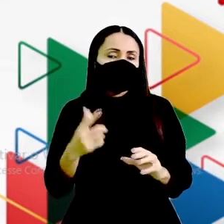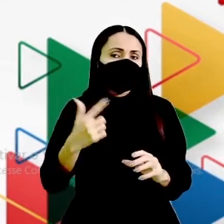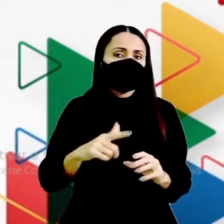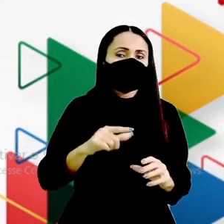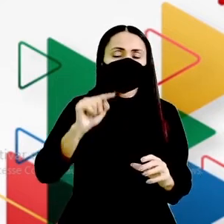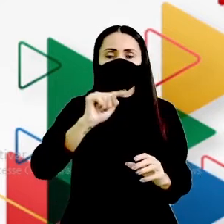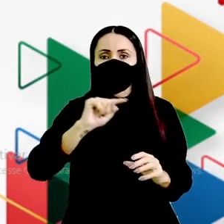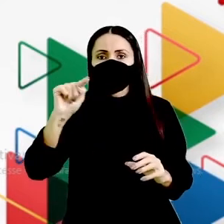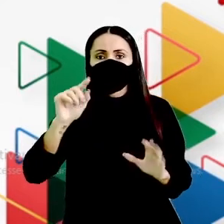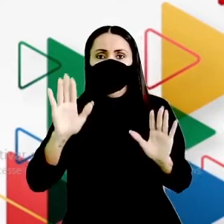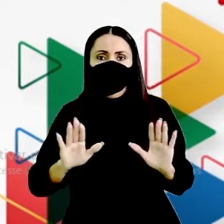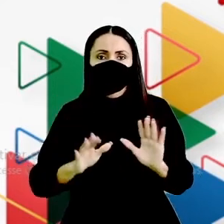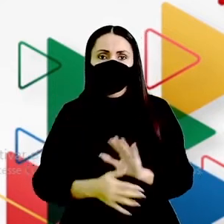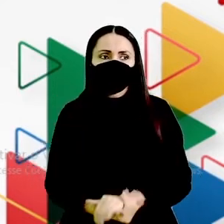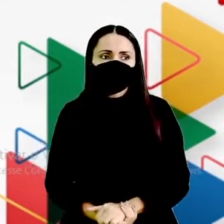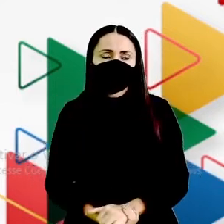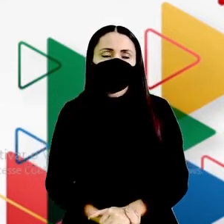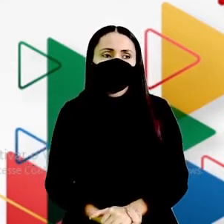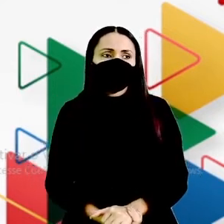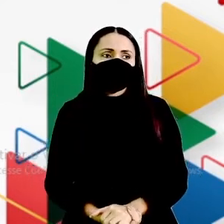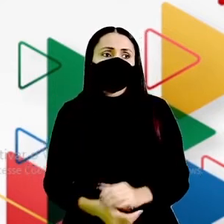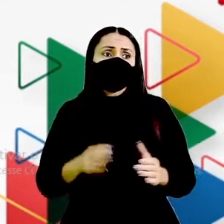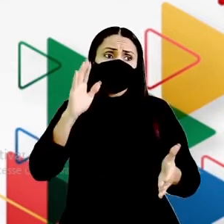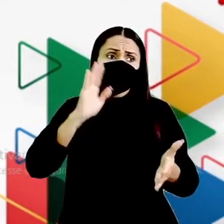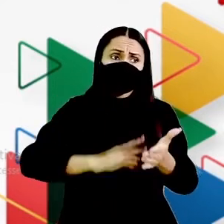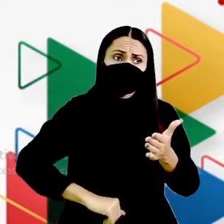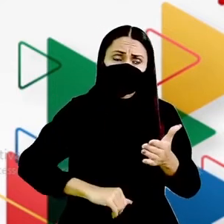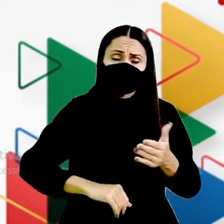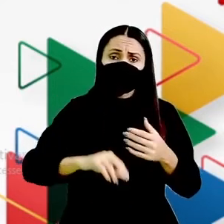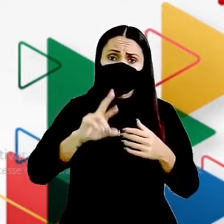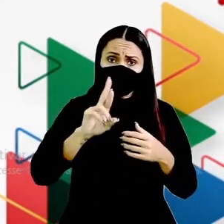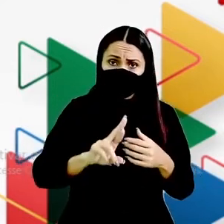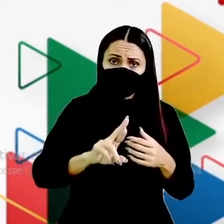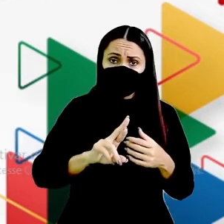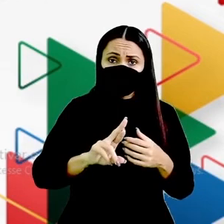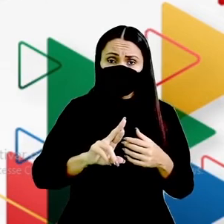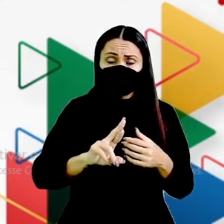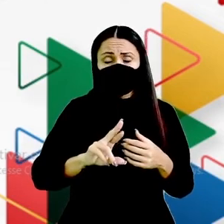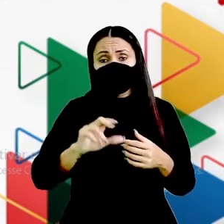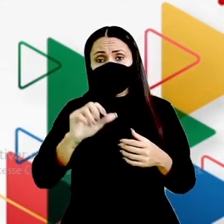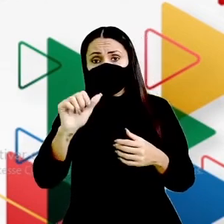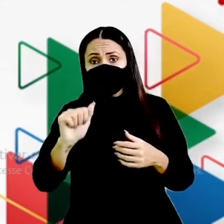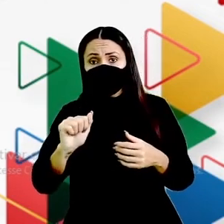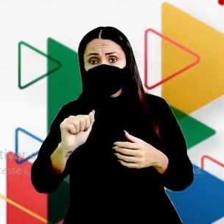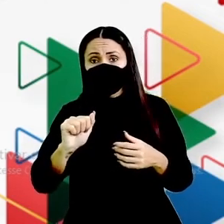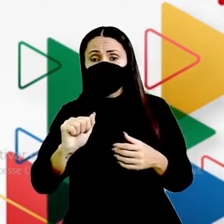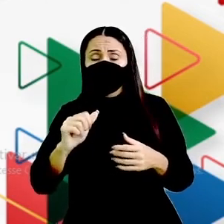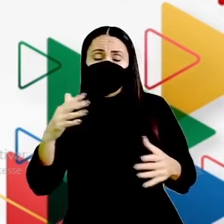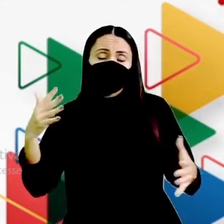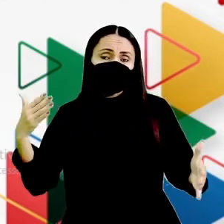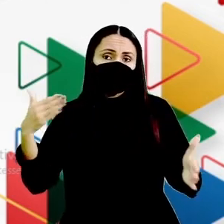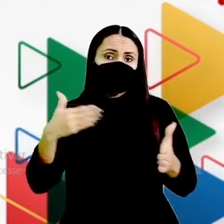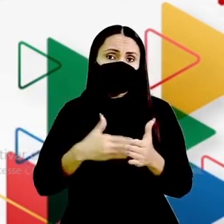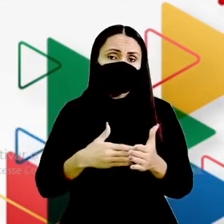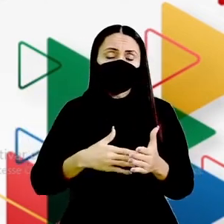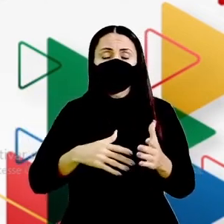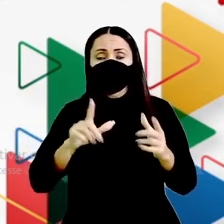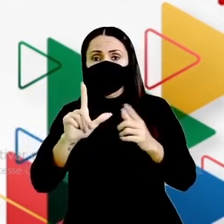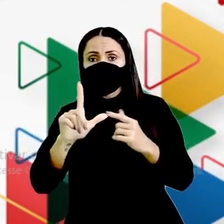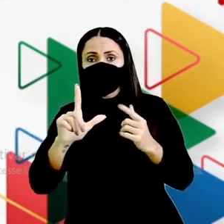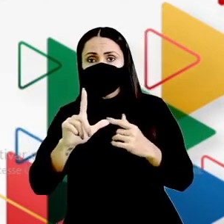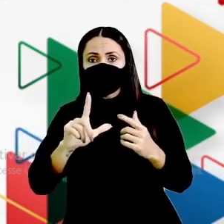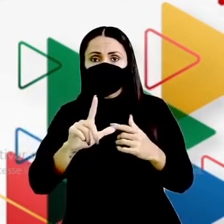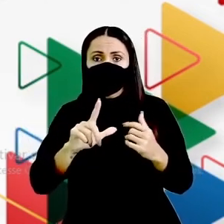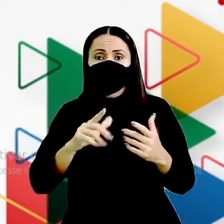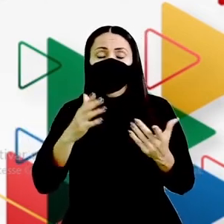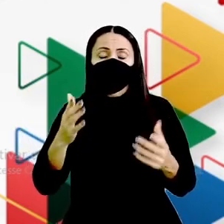acento. Na hora que eu tiro R, aí o A fica como sendo a última letra, então vai receber acento.